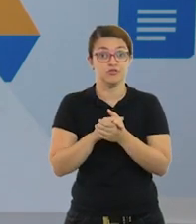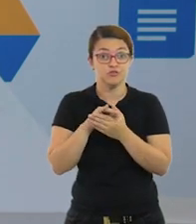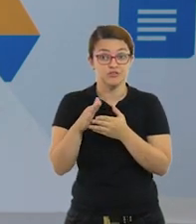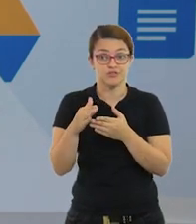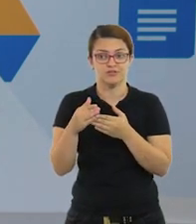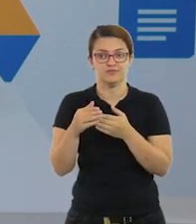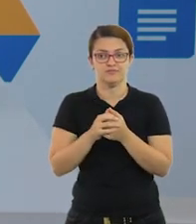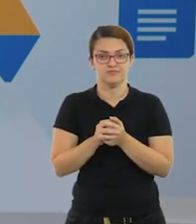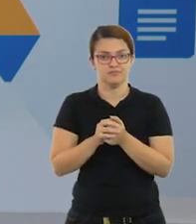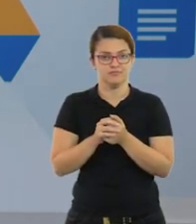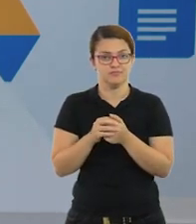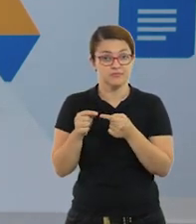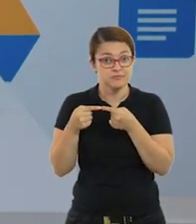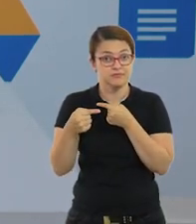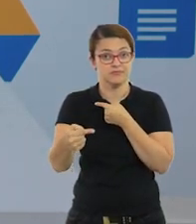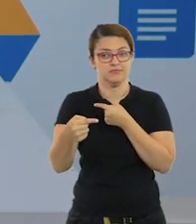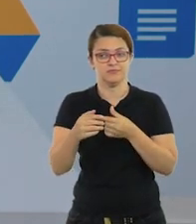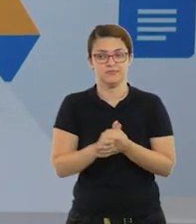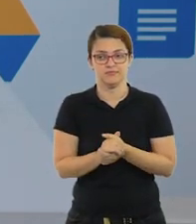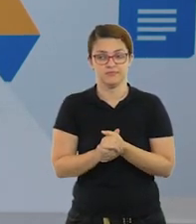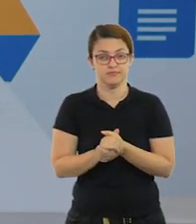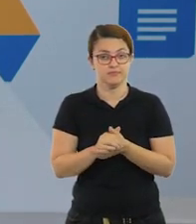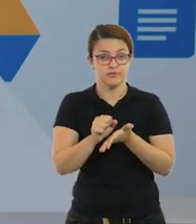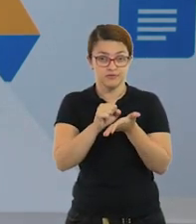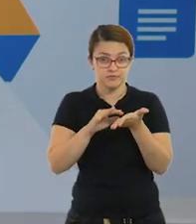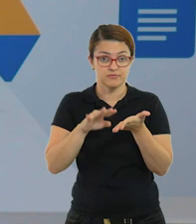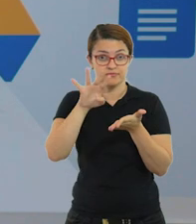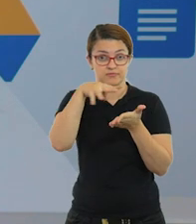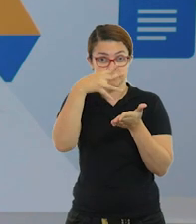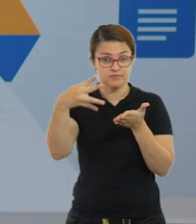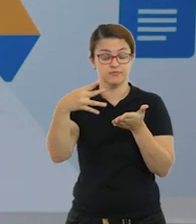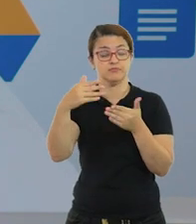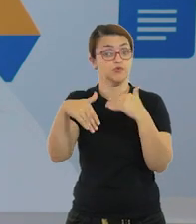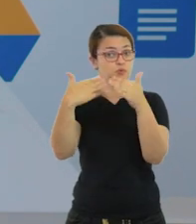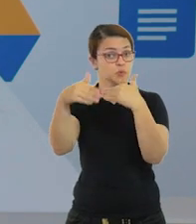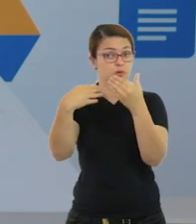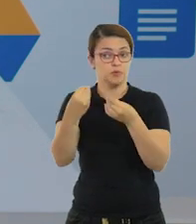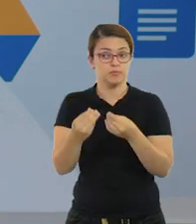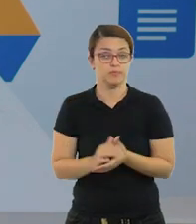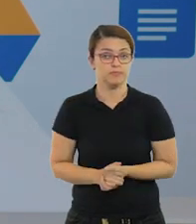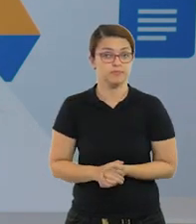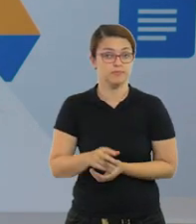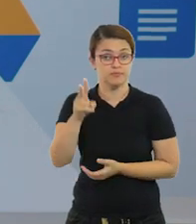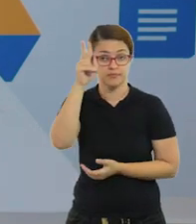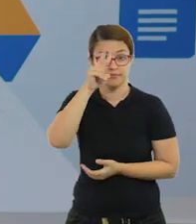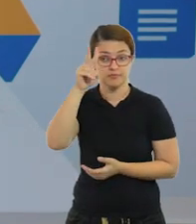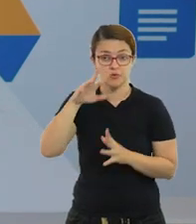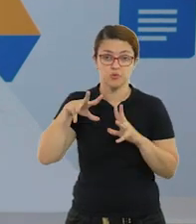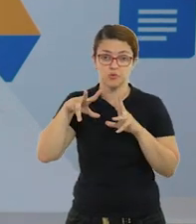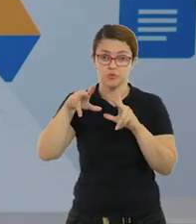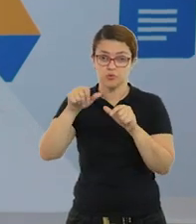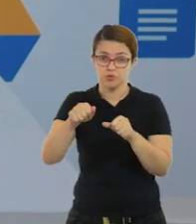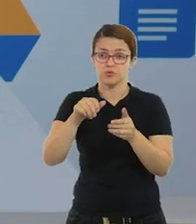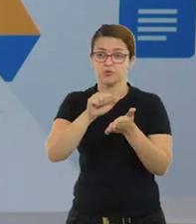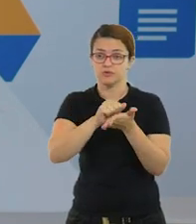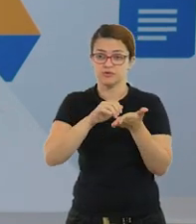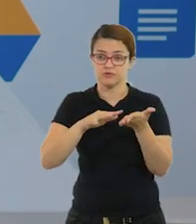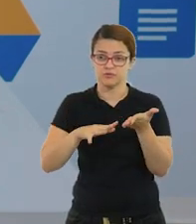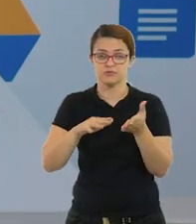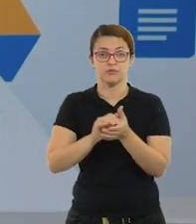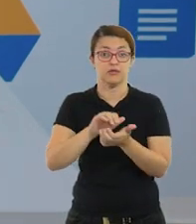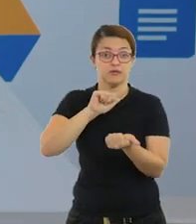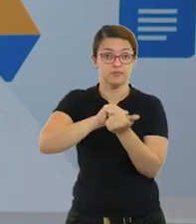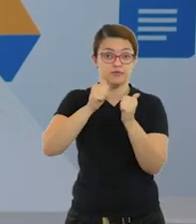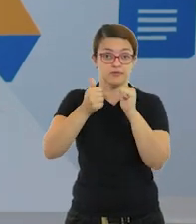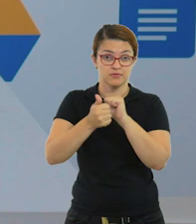sexta semana e no nosso quadro semanal nós temos as atividades para serem desenvolvidas. Lembrando que todas